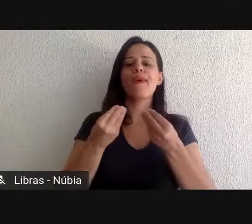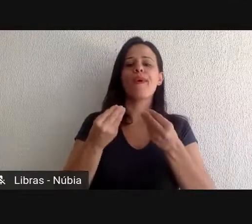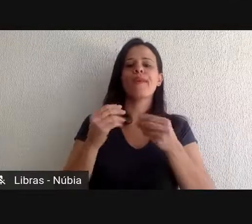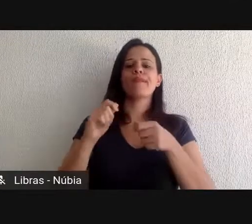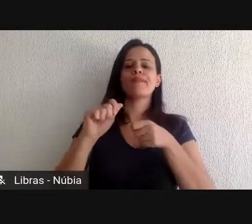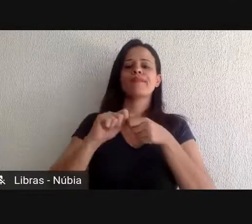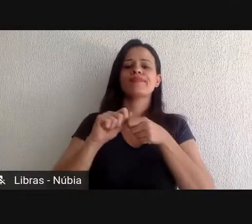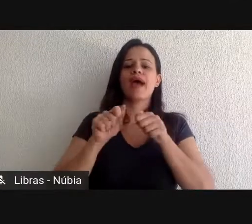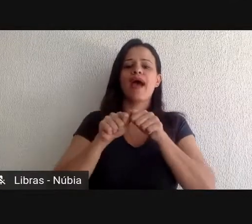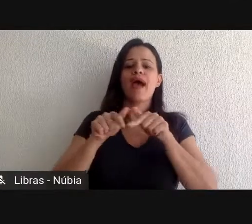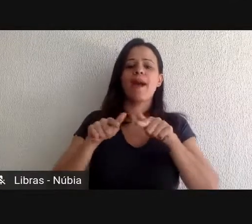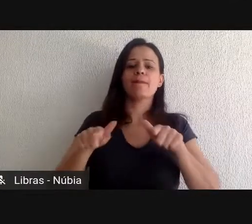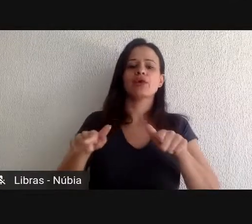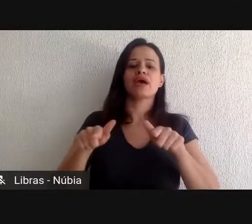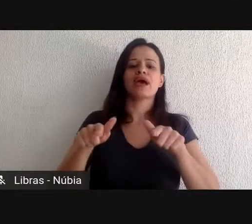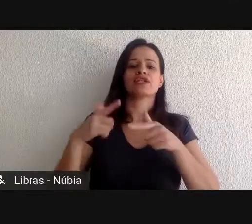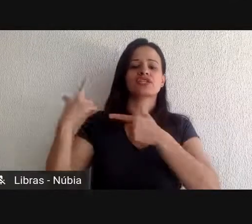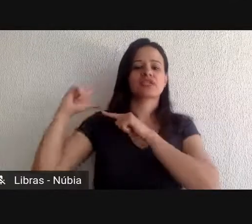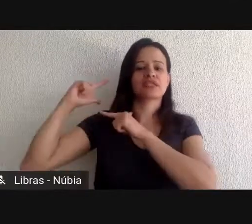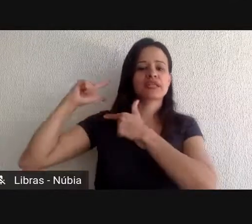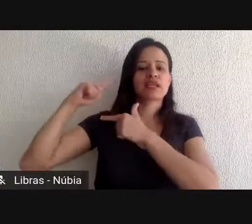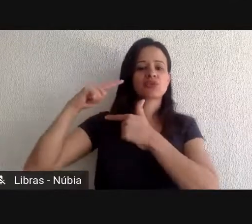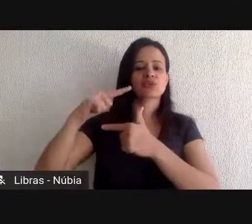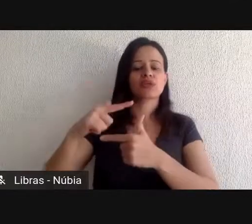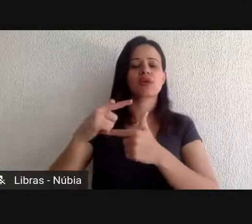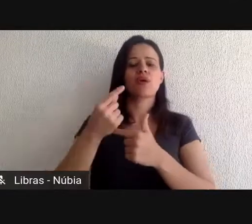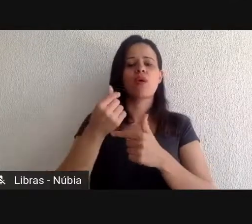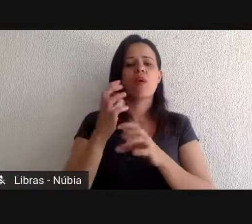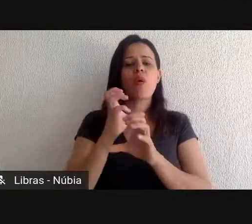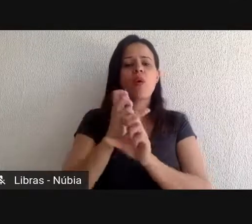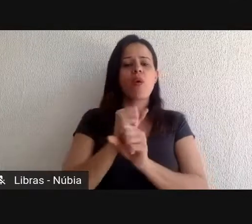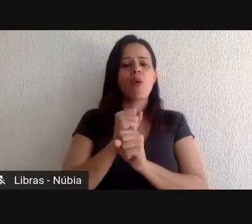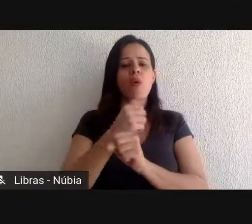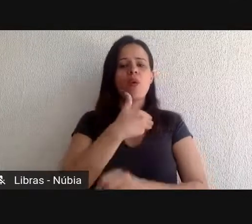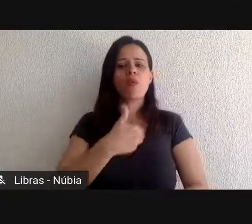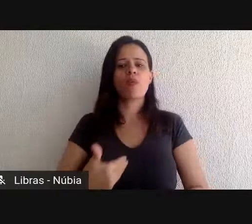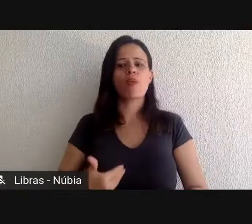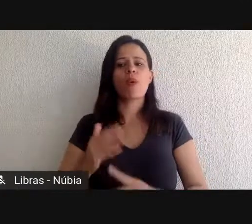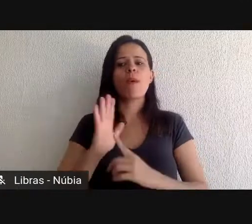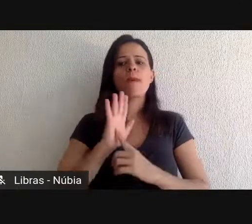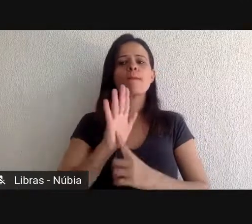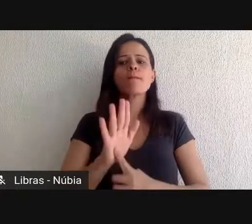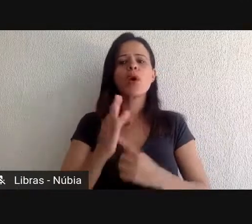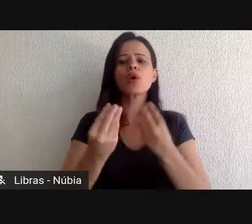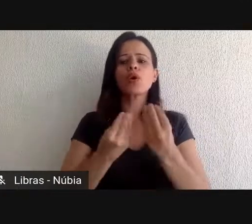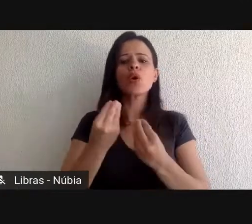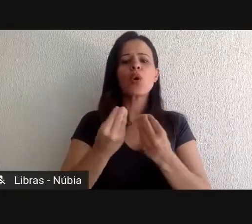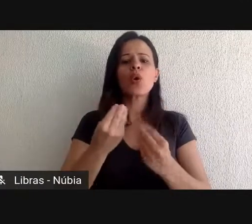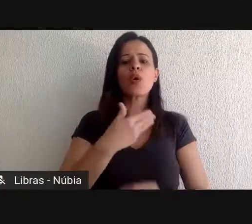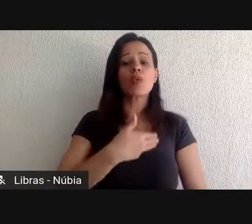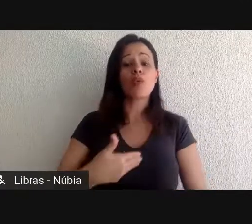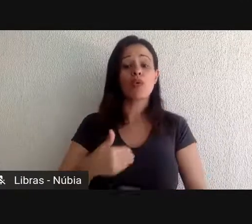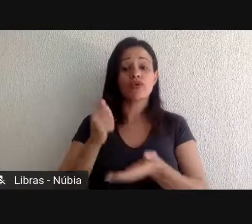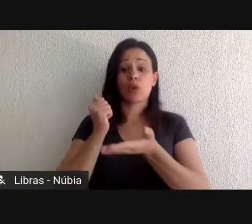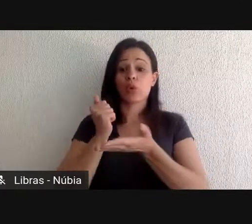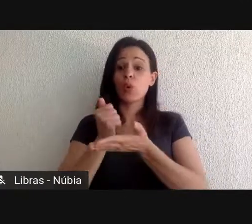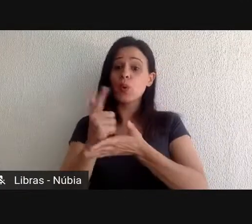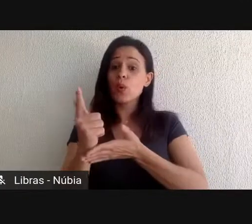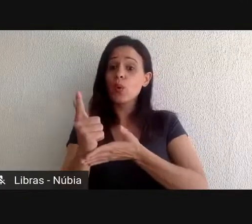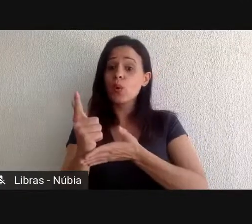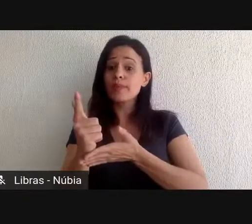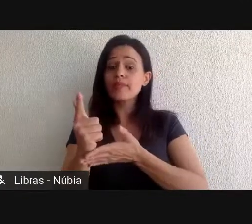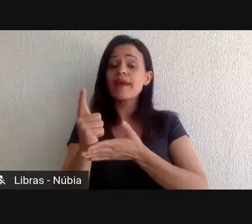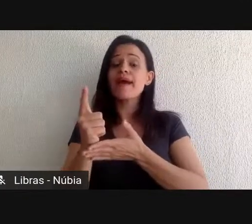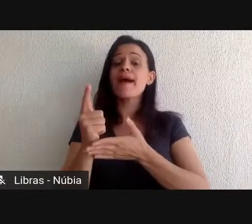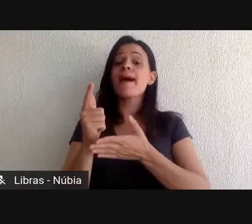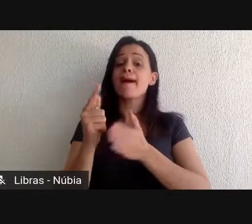à abordagem tradicional de orçamento público, é demonstrar não só o que o governo compra,